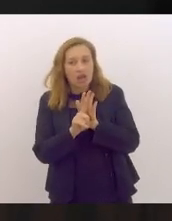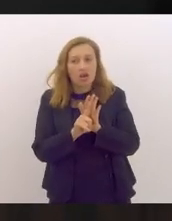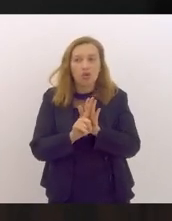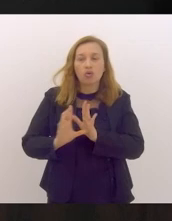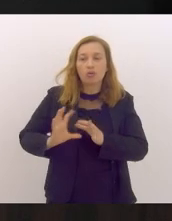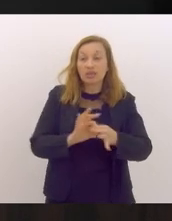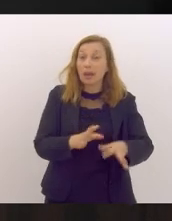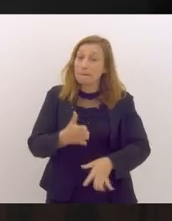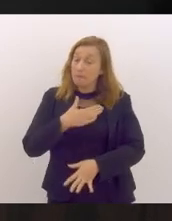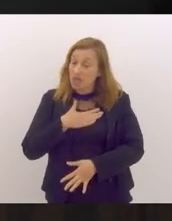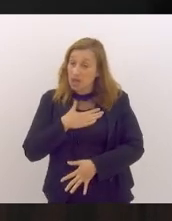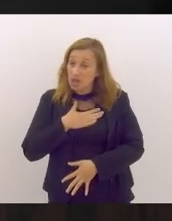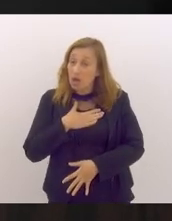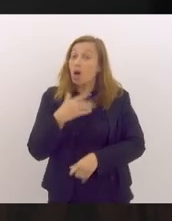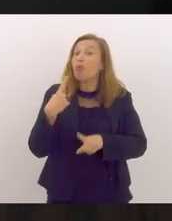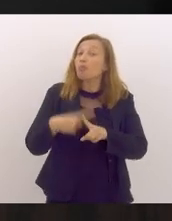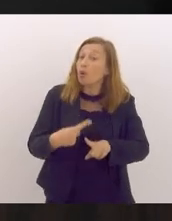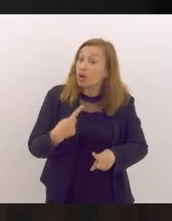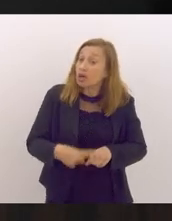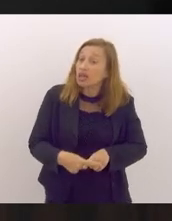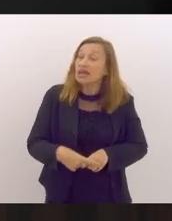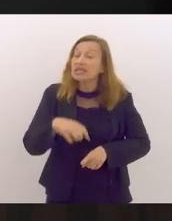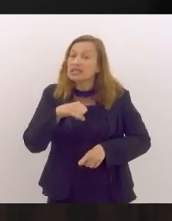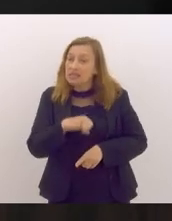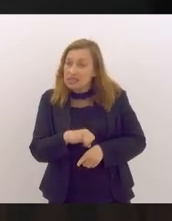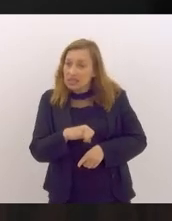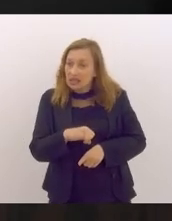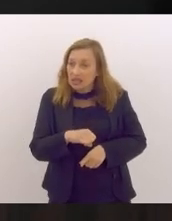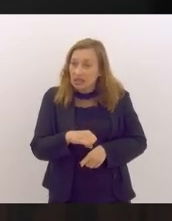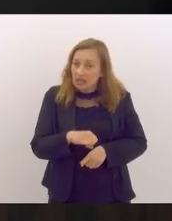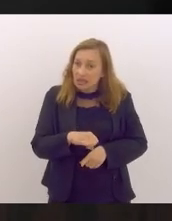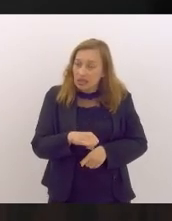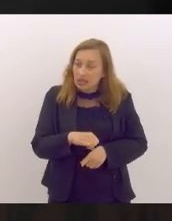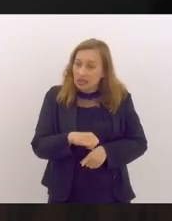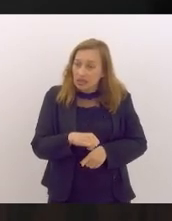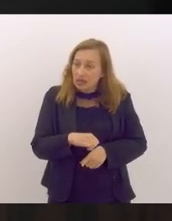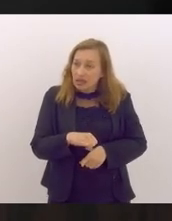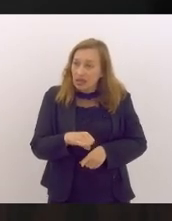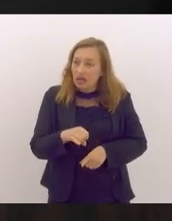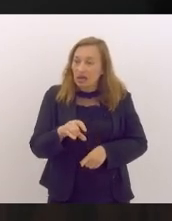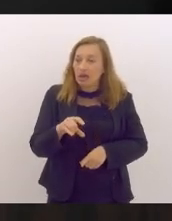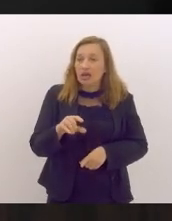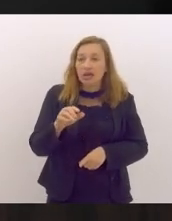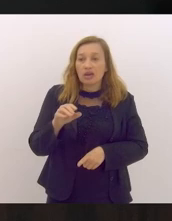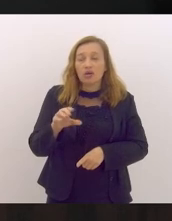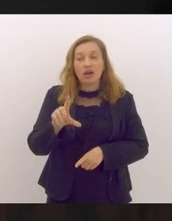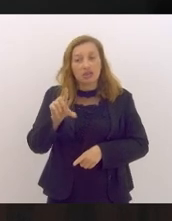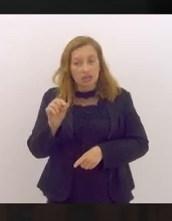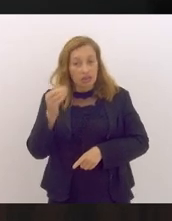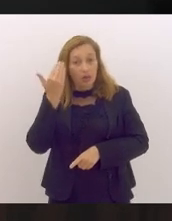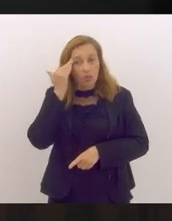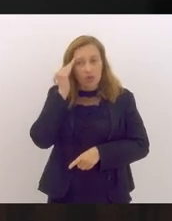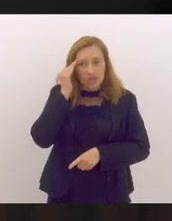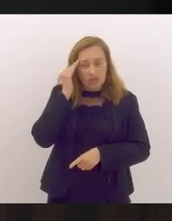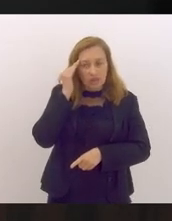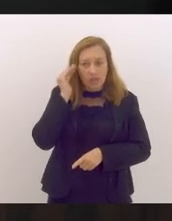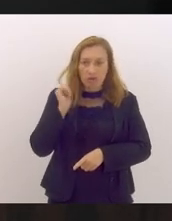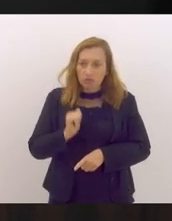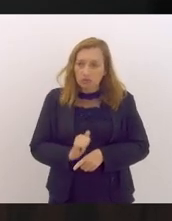de minha autoria, porque se prevalecer o entendimento